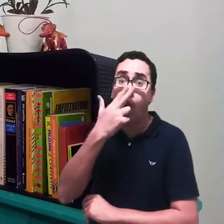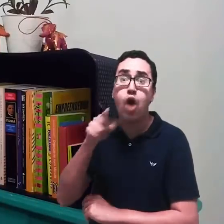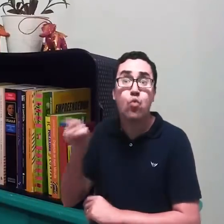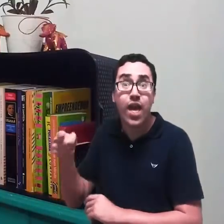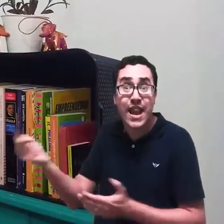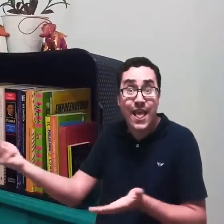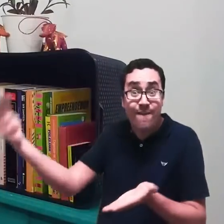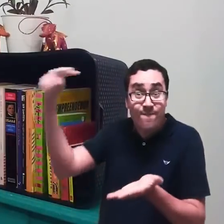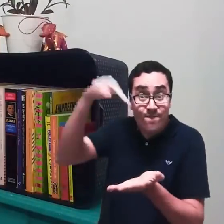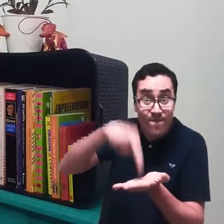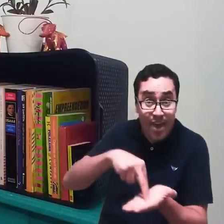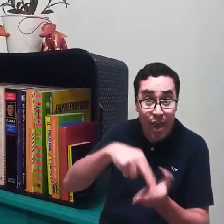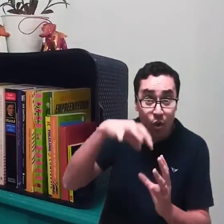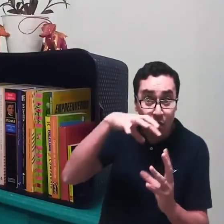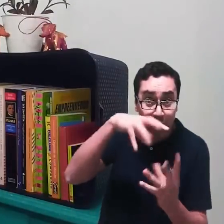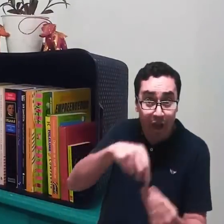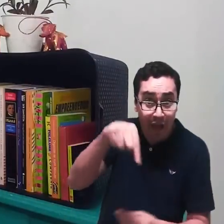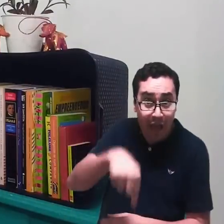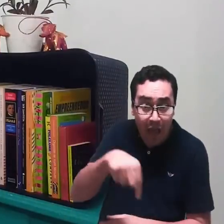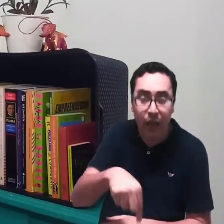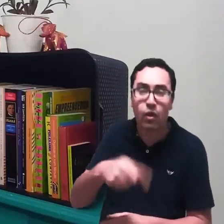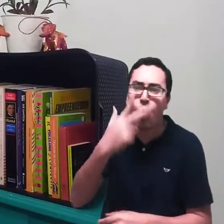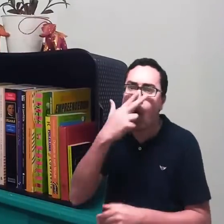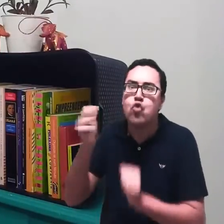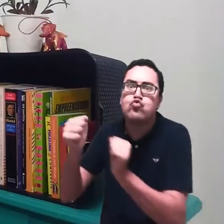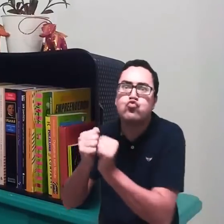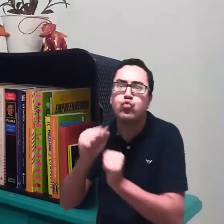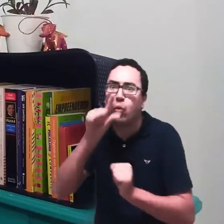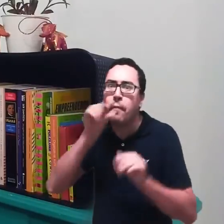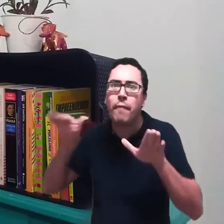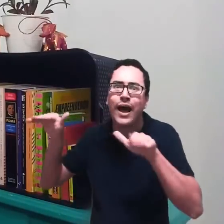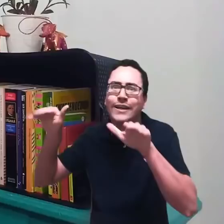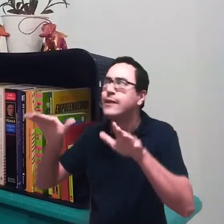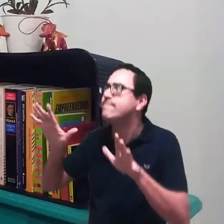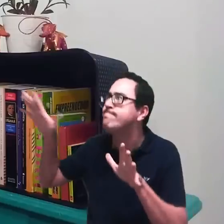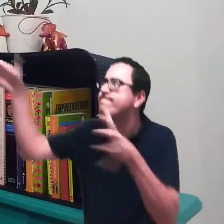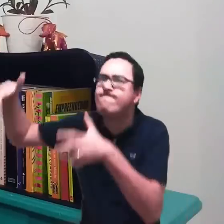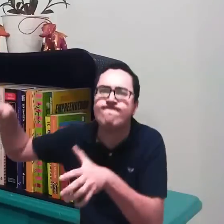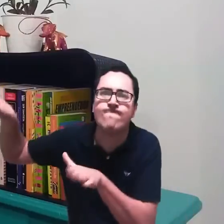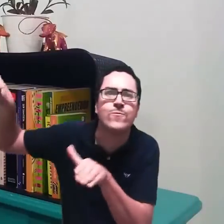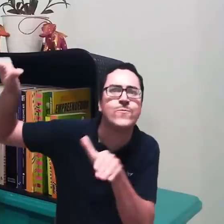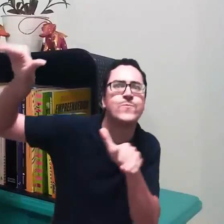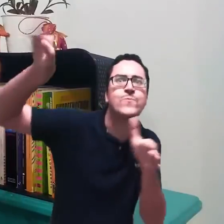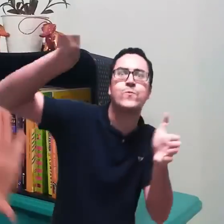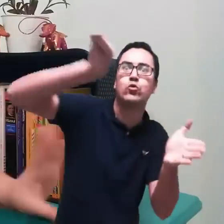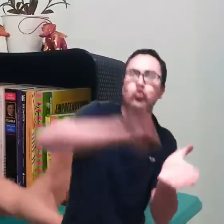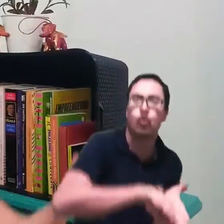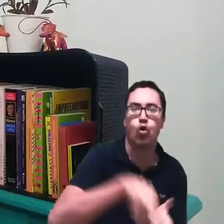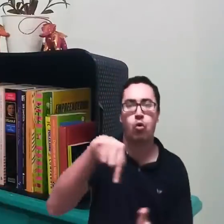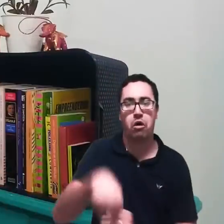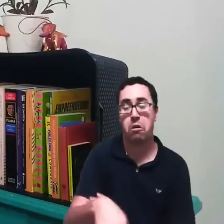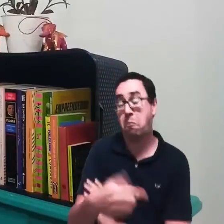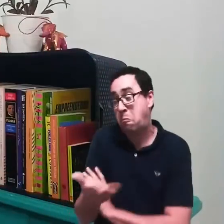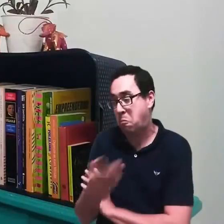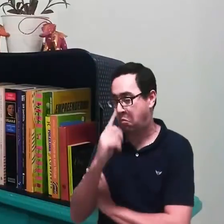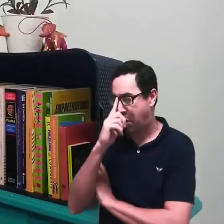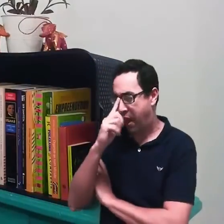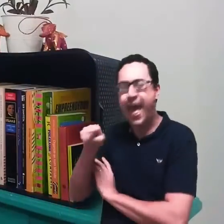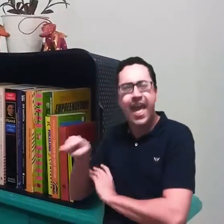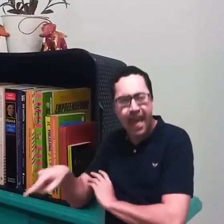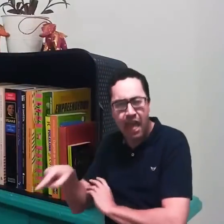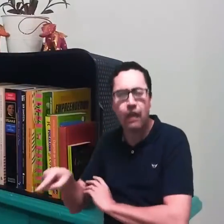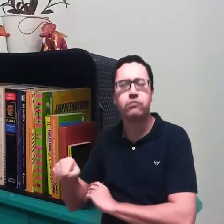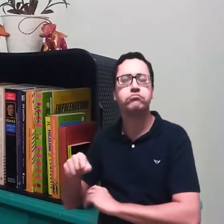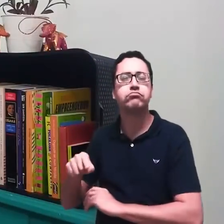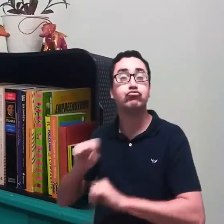pássaros selvagens para fugir. Na manhã da partida, pôs seu planeta em ordem, limpou cuidadosamente os vulcões